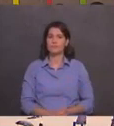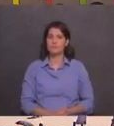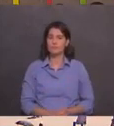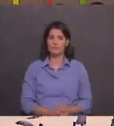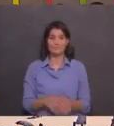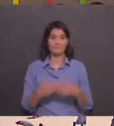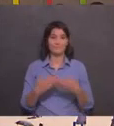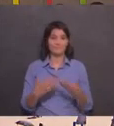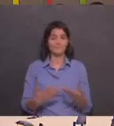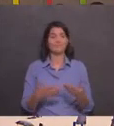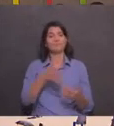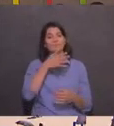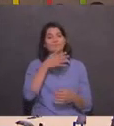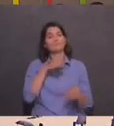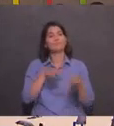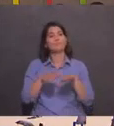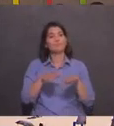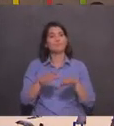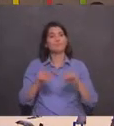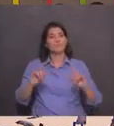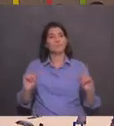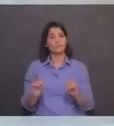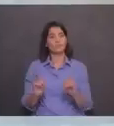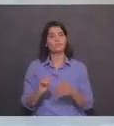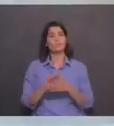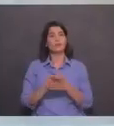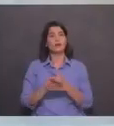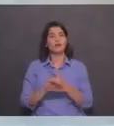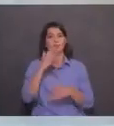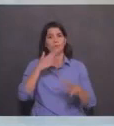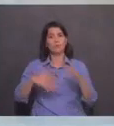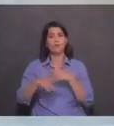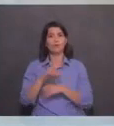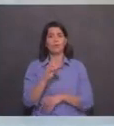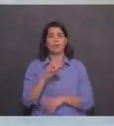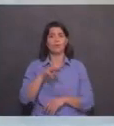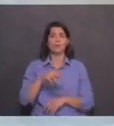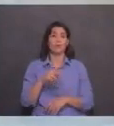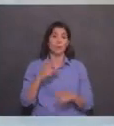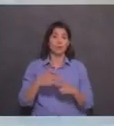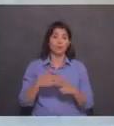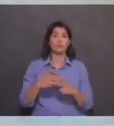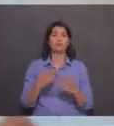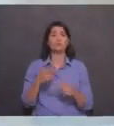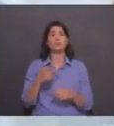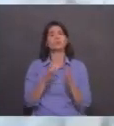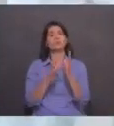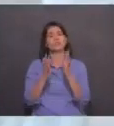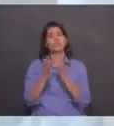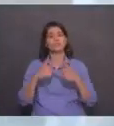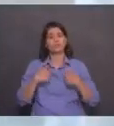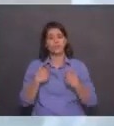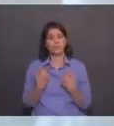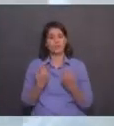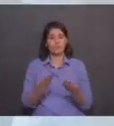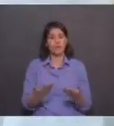Escutamos agora em italiano uma passagem da Carta aos Romanos, onde se afirma a redenção oferecida por Cristo como uma